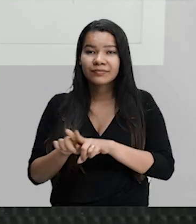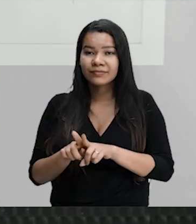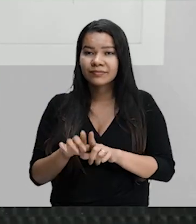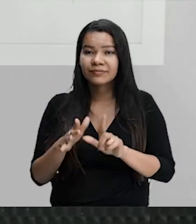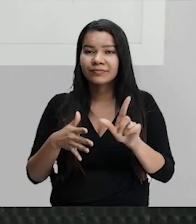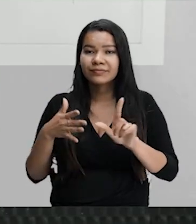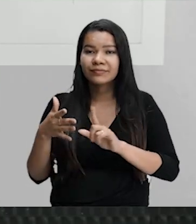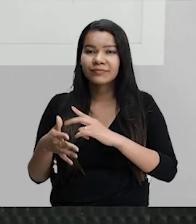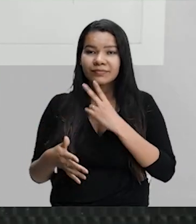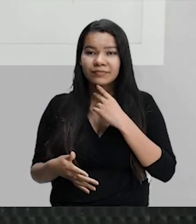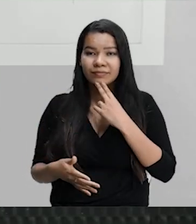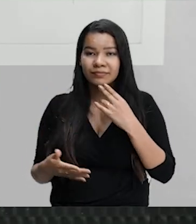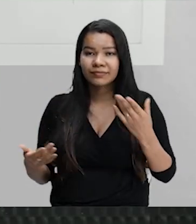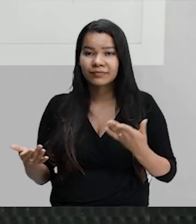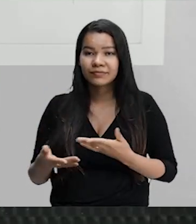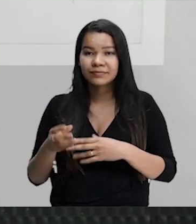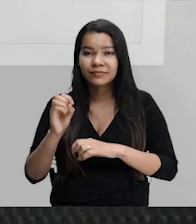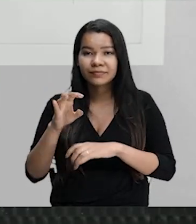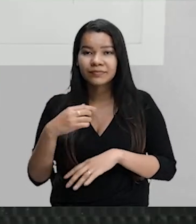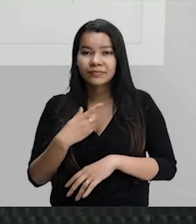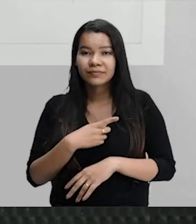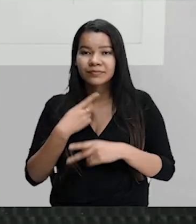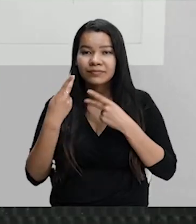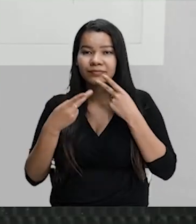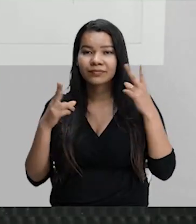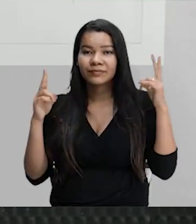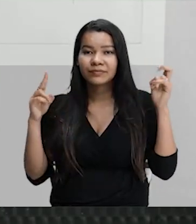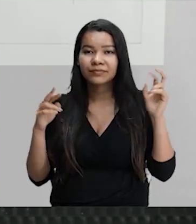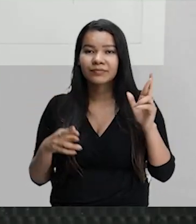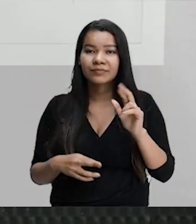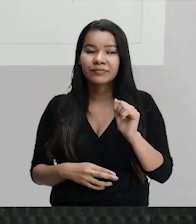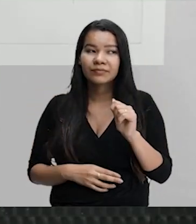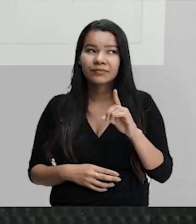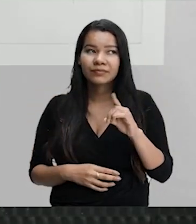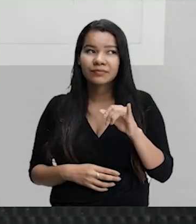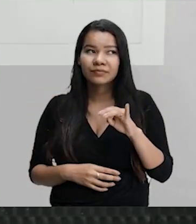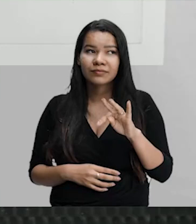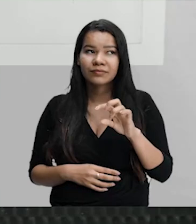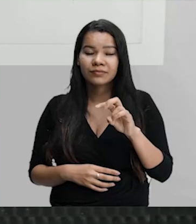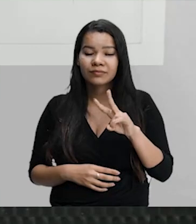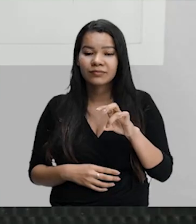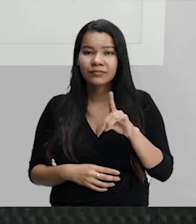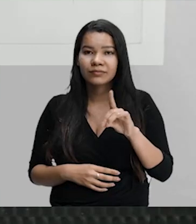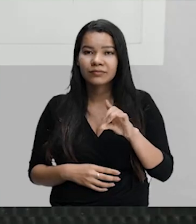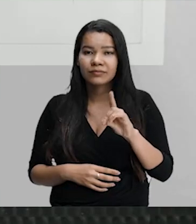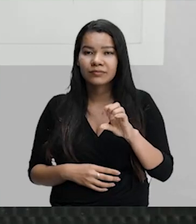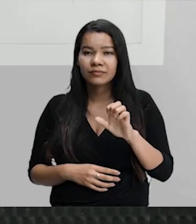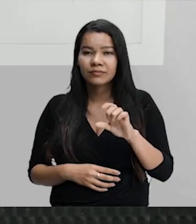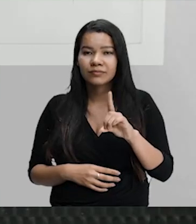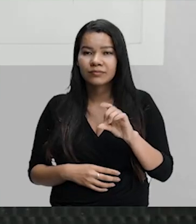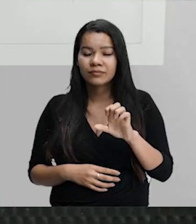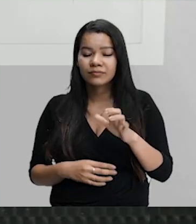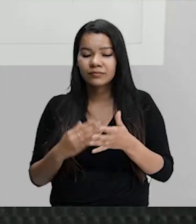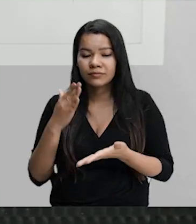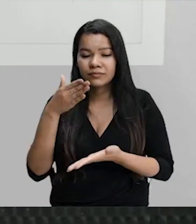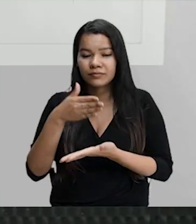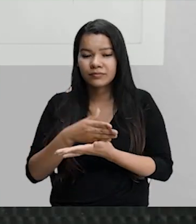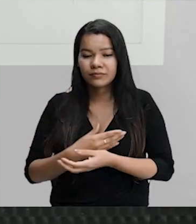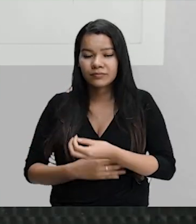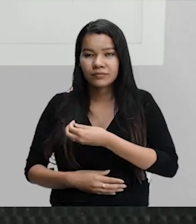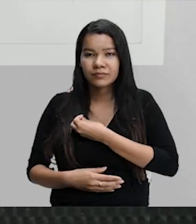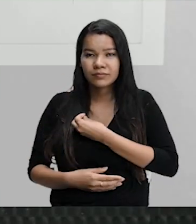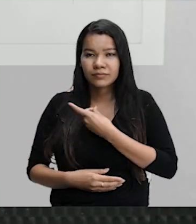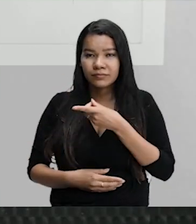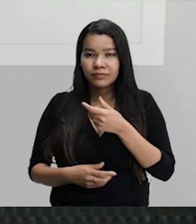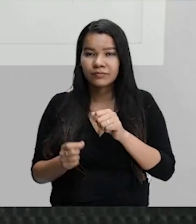vamos falar sobre radioatividade e meia-vida, não é? Isso ainda faz parte lá dos estudos sobre